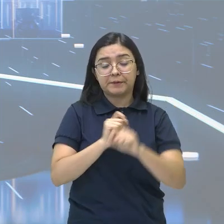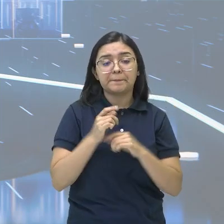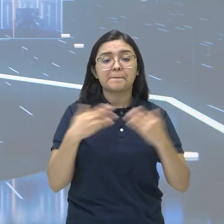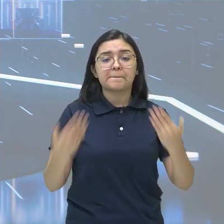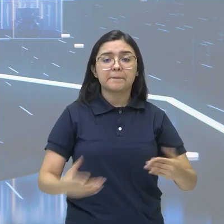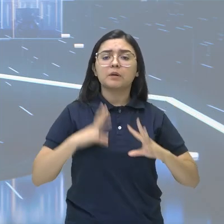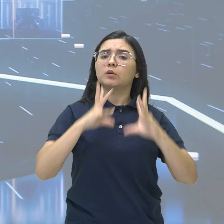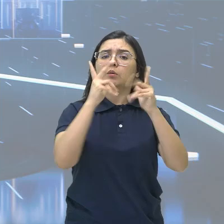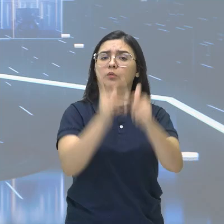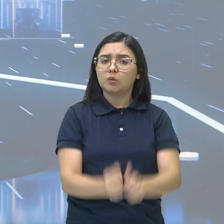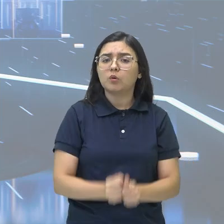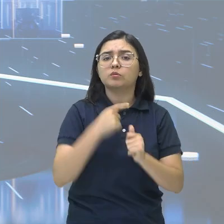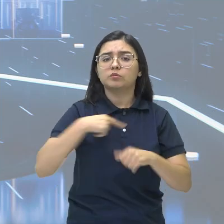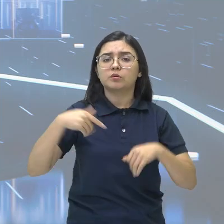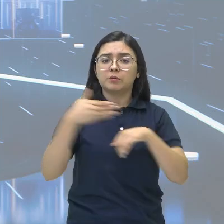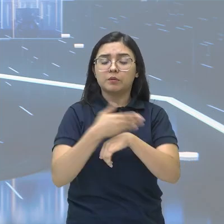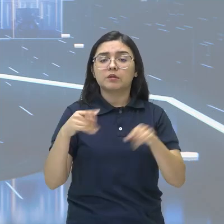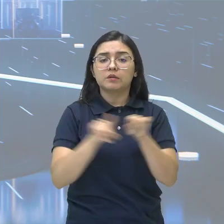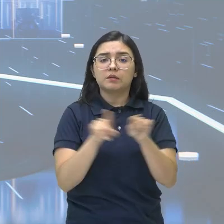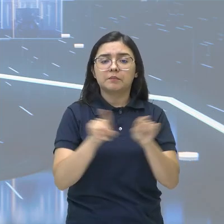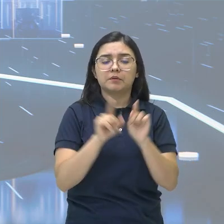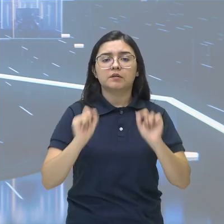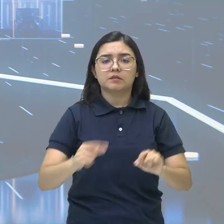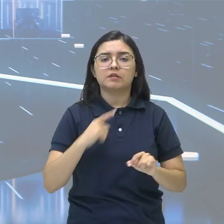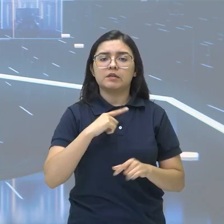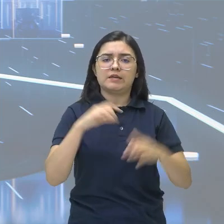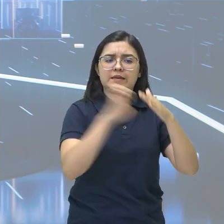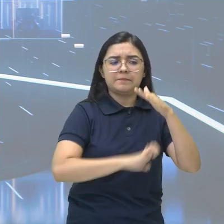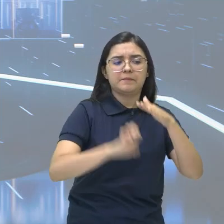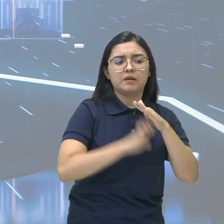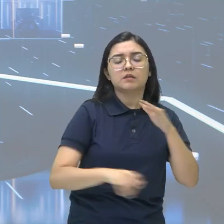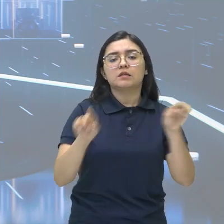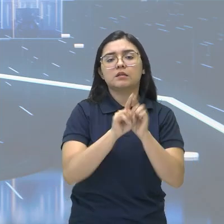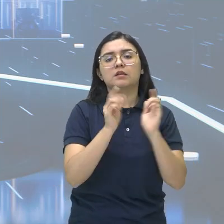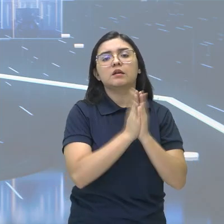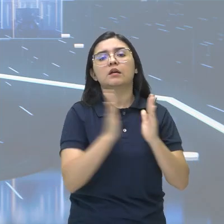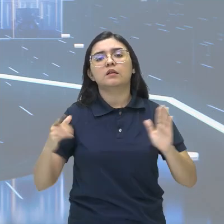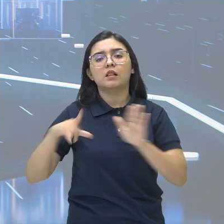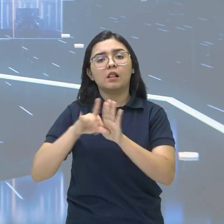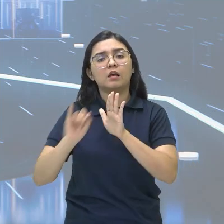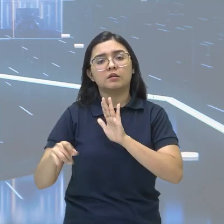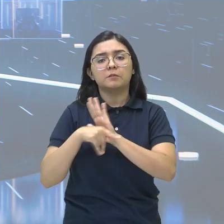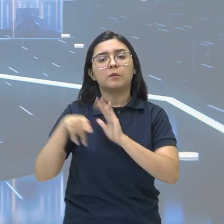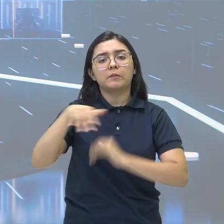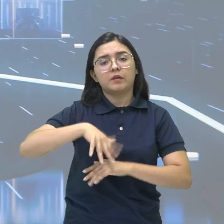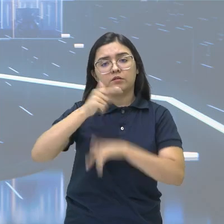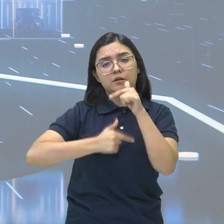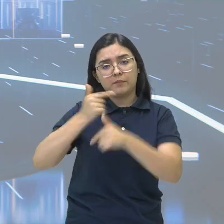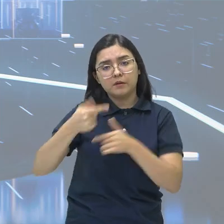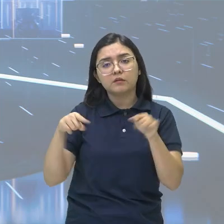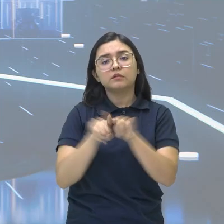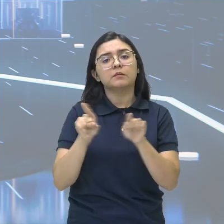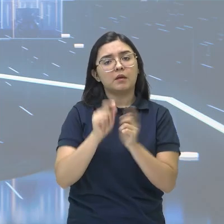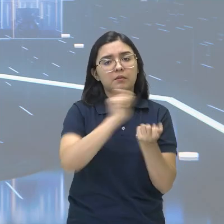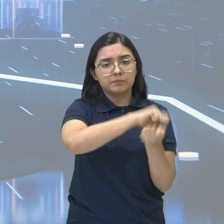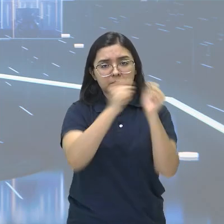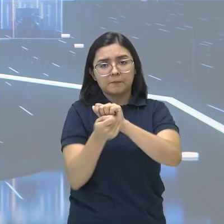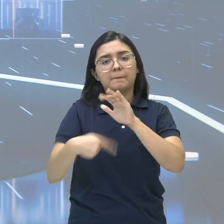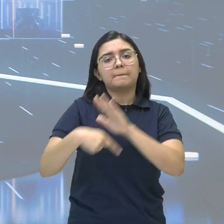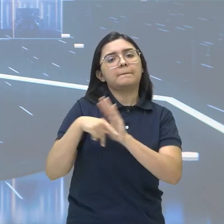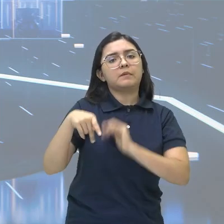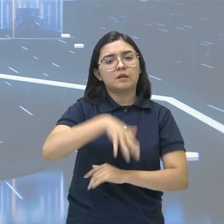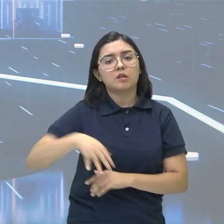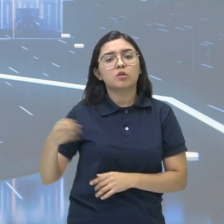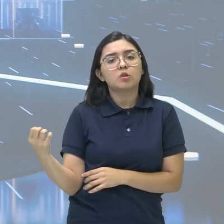que todos os envolvidos, desde empresas até as legislações trabalhistas, se adaptem a